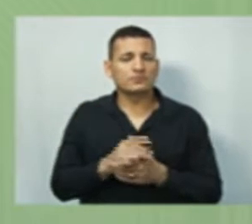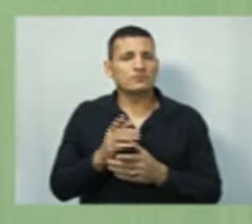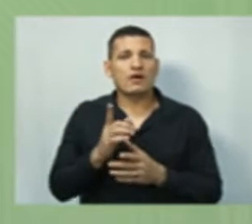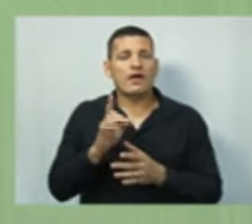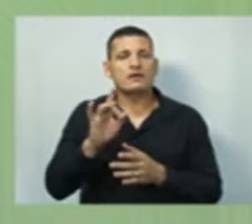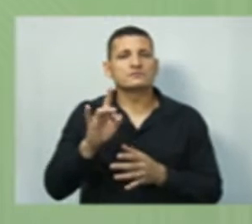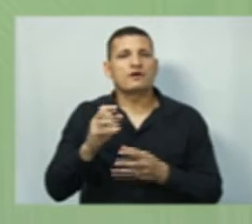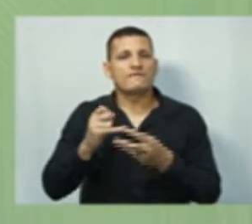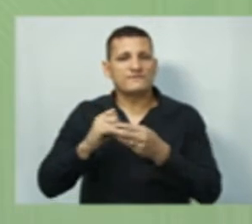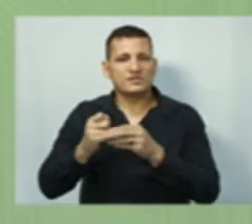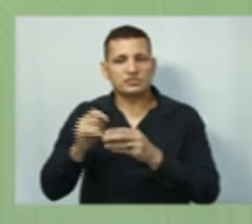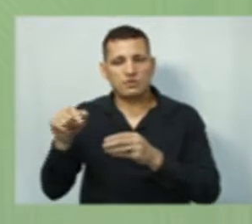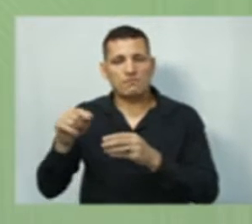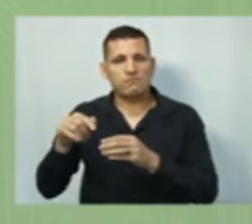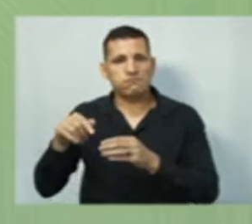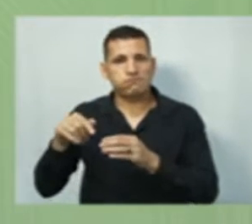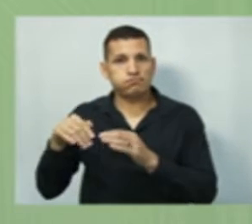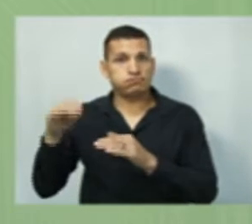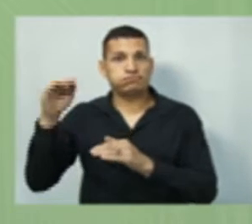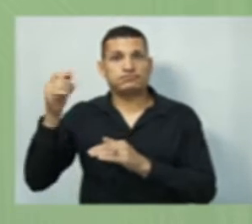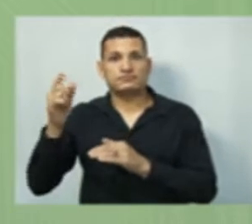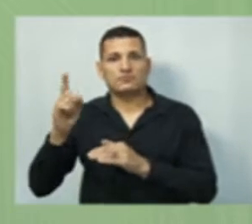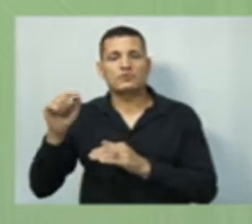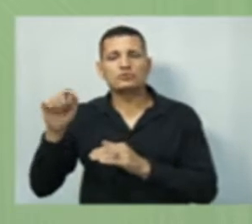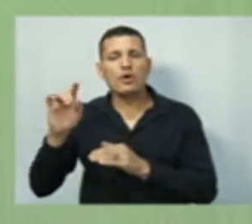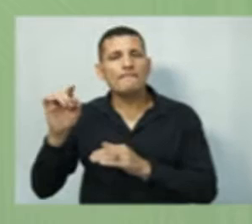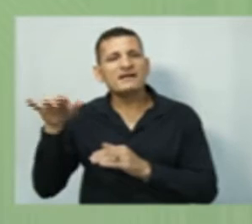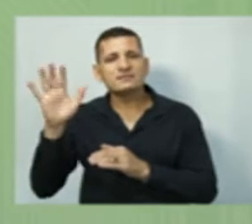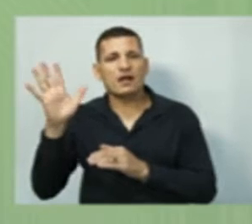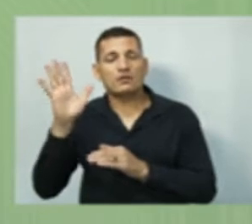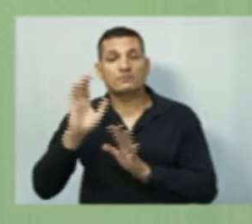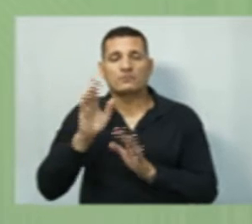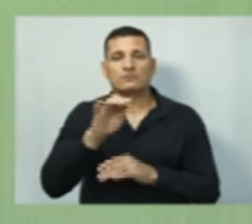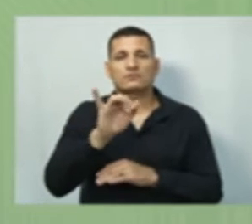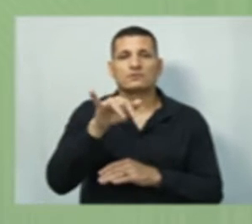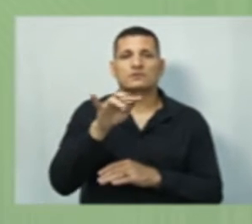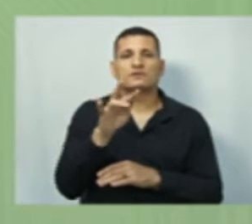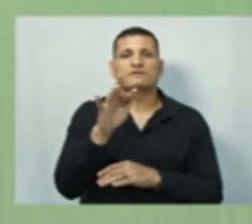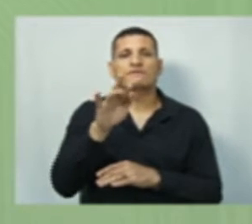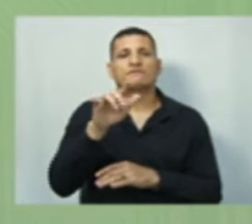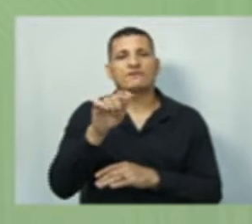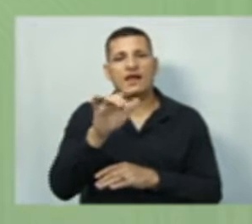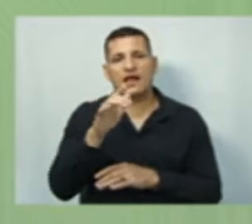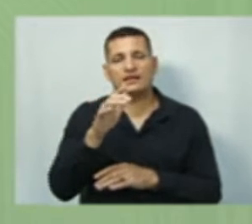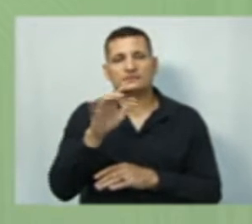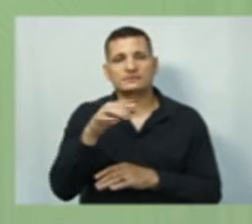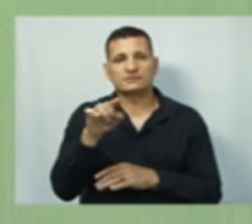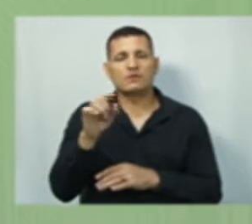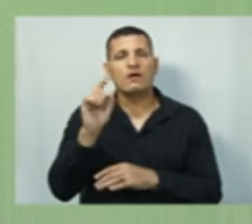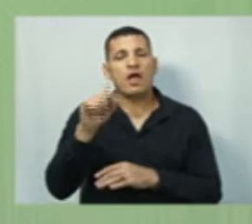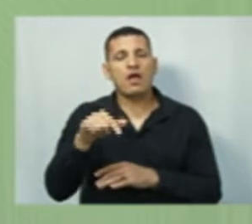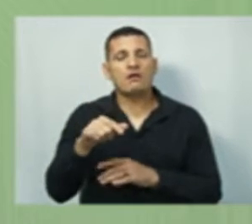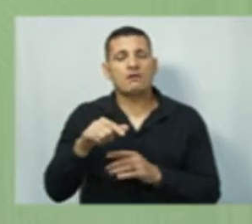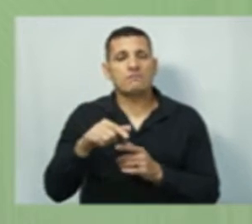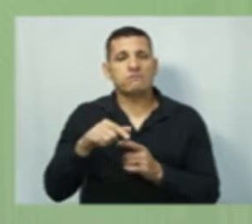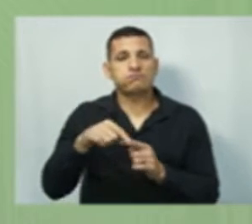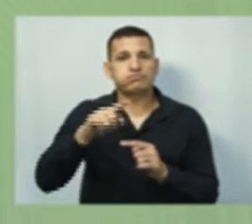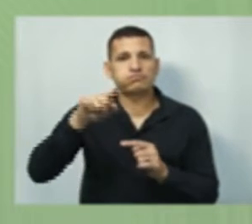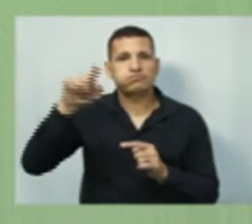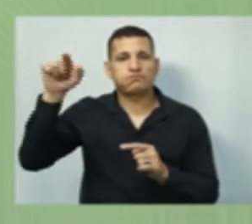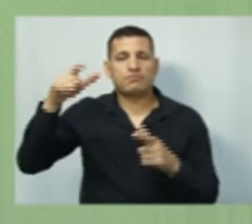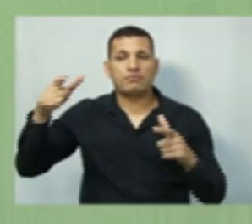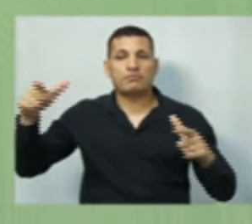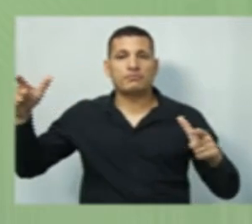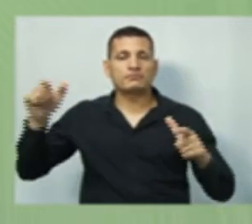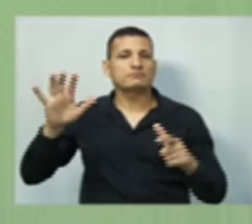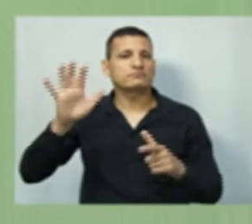do feijão ficou mais caro do que dos outros bens. Inflação é uma questão do aumento generalizado e contínuo